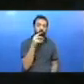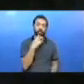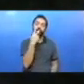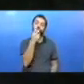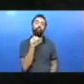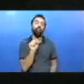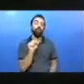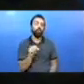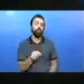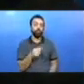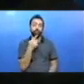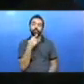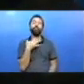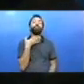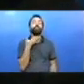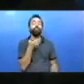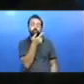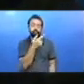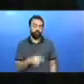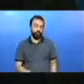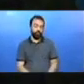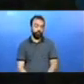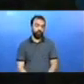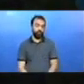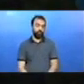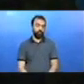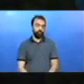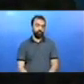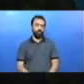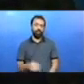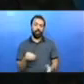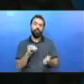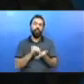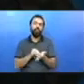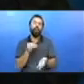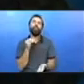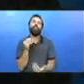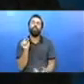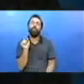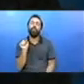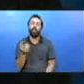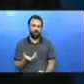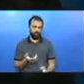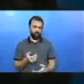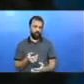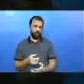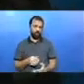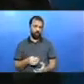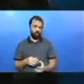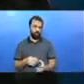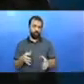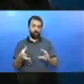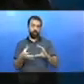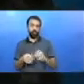letrinha B? Sozinha. B. B. Parece que ela tá engasgada, né? A gente ouve um som, mas ela não consegue falar. E daí ela dá a mão para